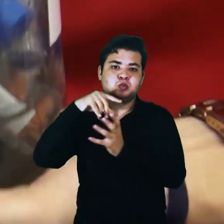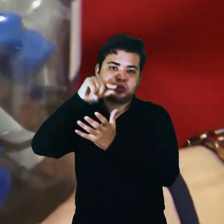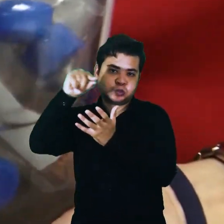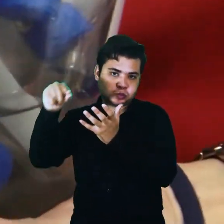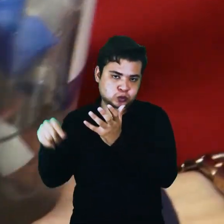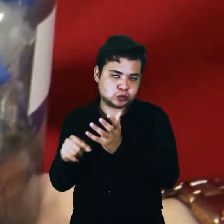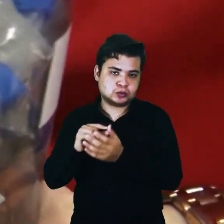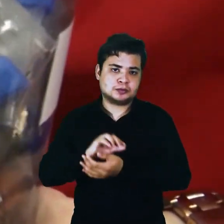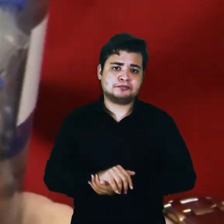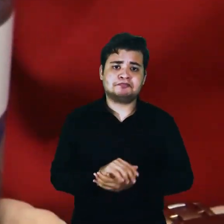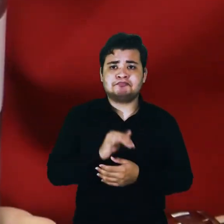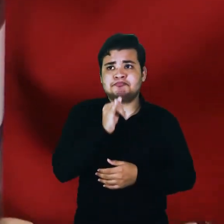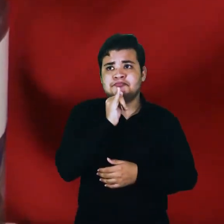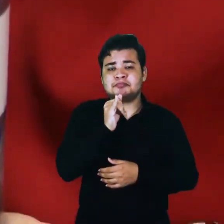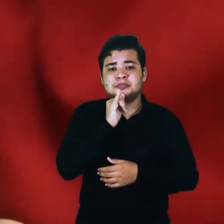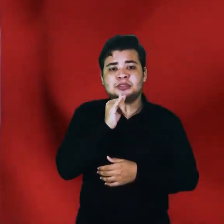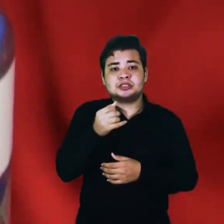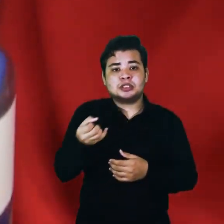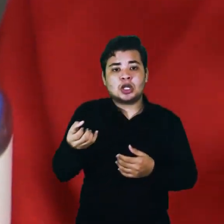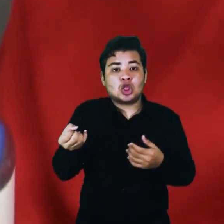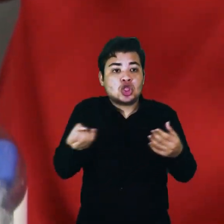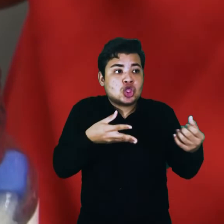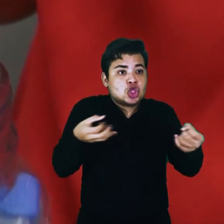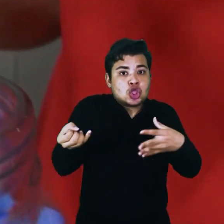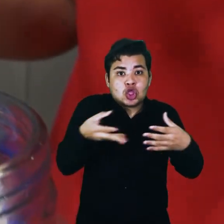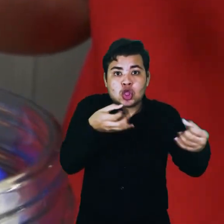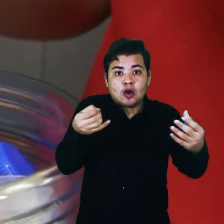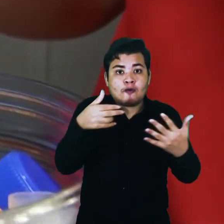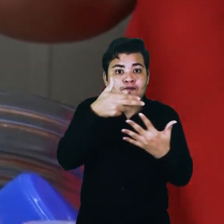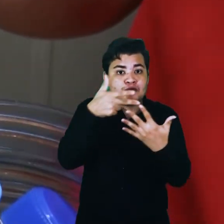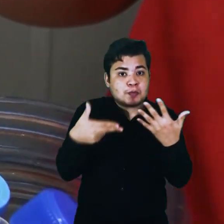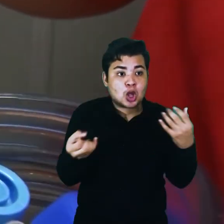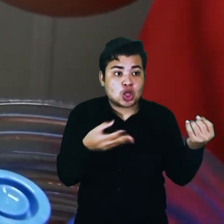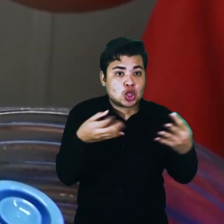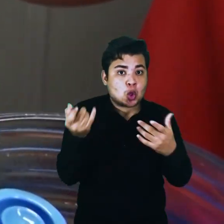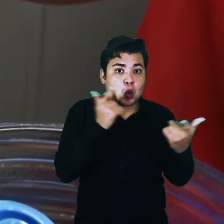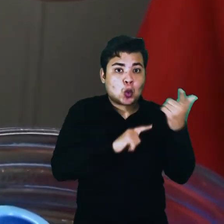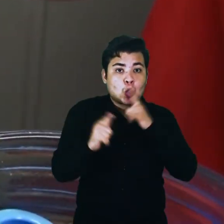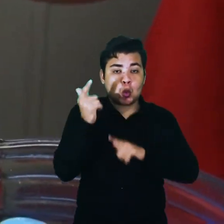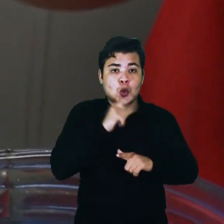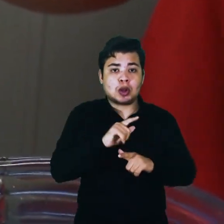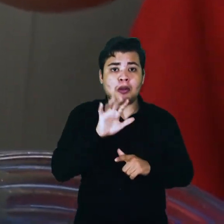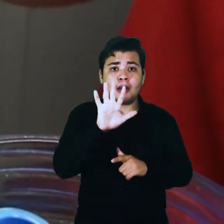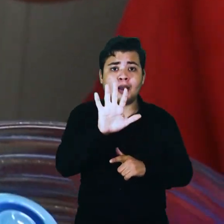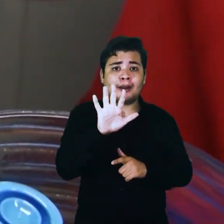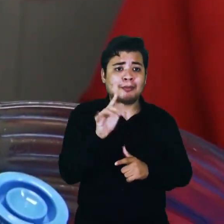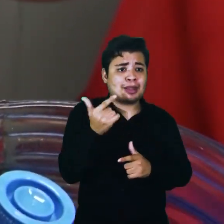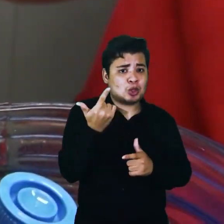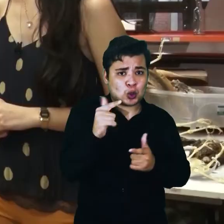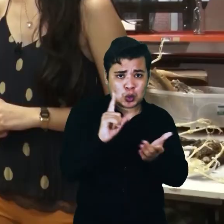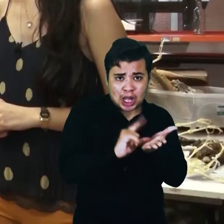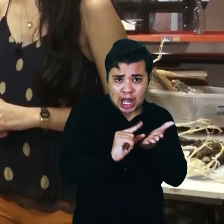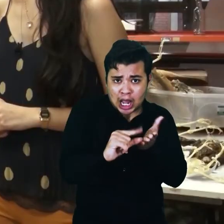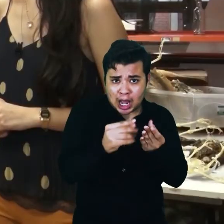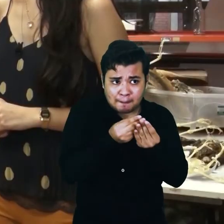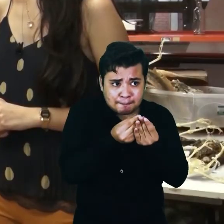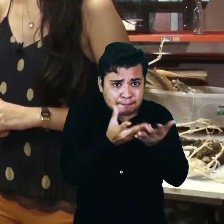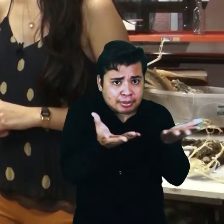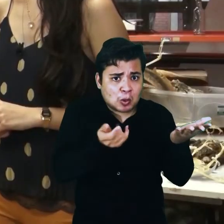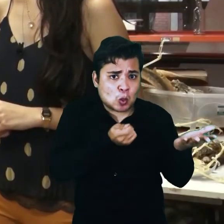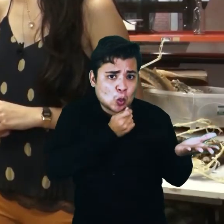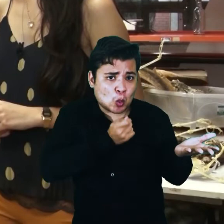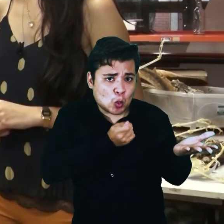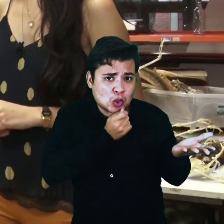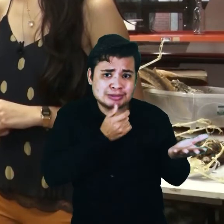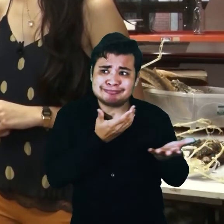monte de espécies novas aqui nos armários da UFG se elas não passarem por esse processo de publicação e divulgação dos